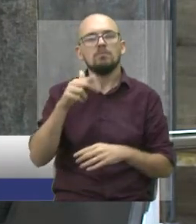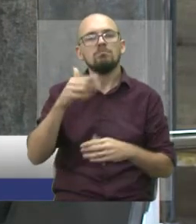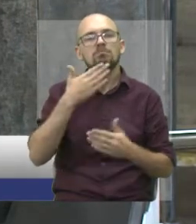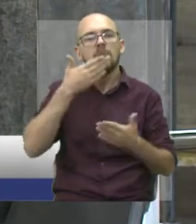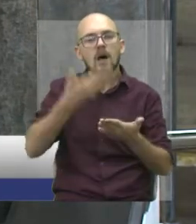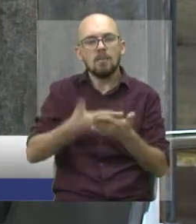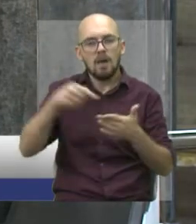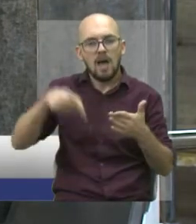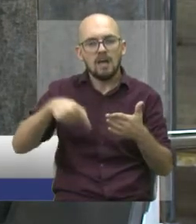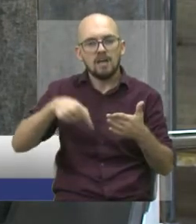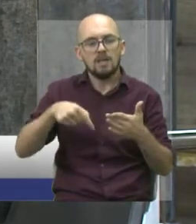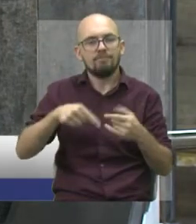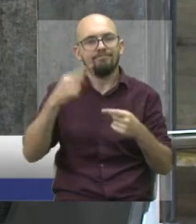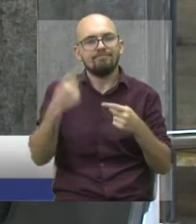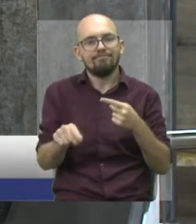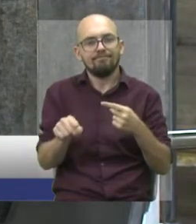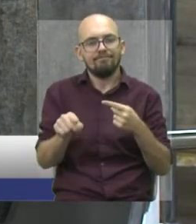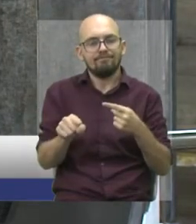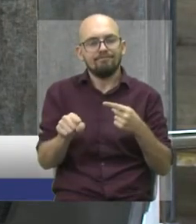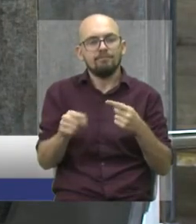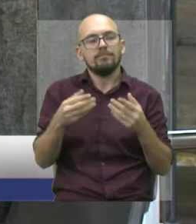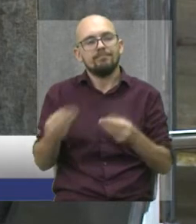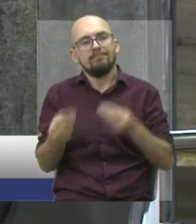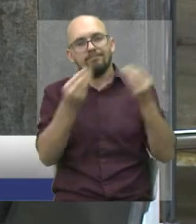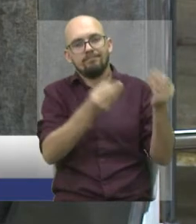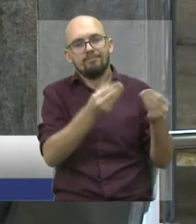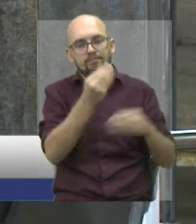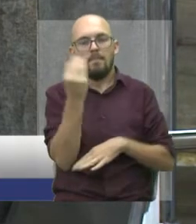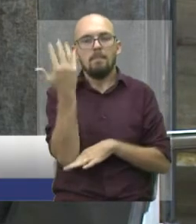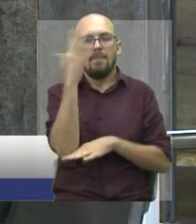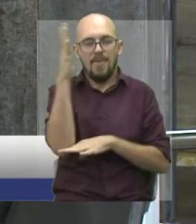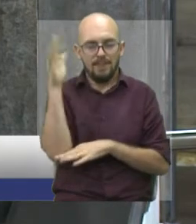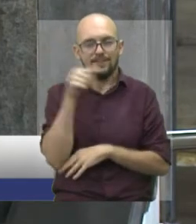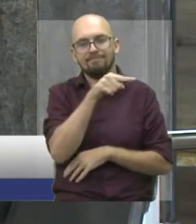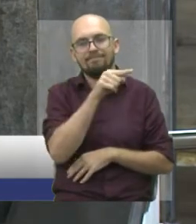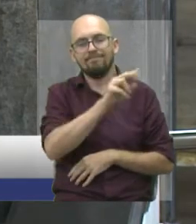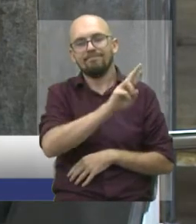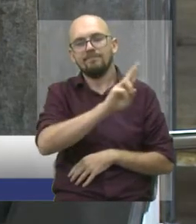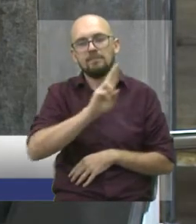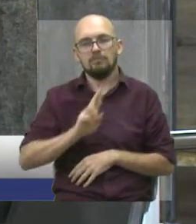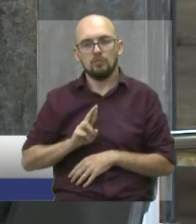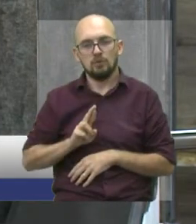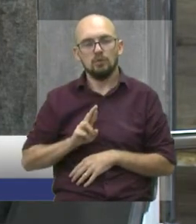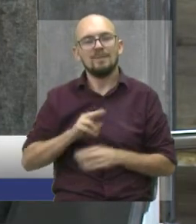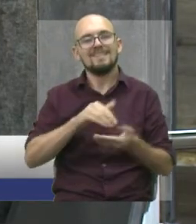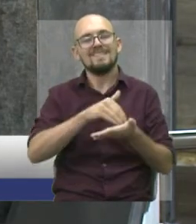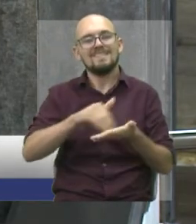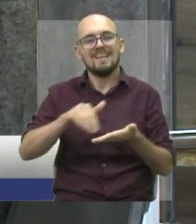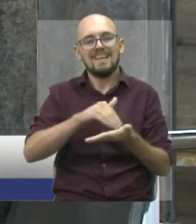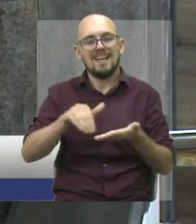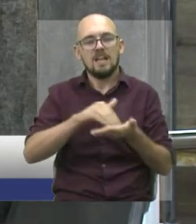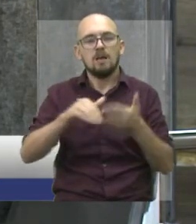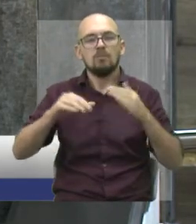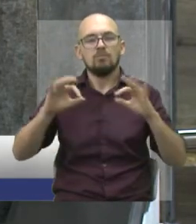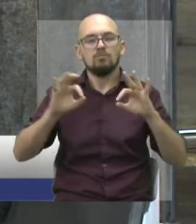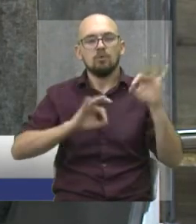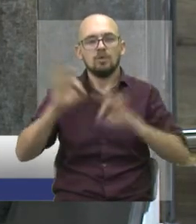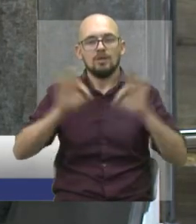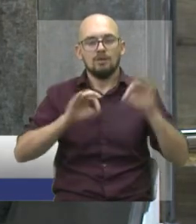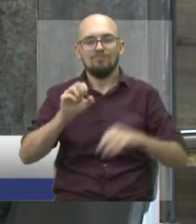essa secretaria. Aí foi respondido pelo Secretaria de Projetos, o